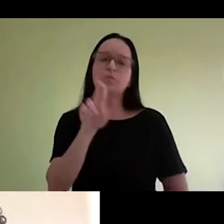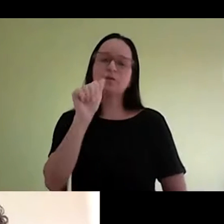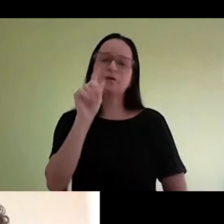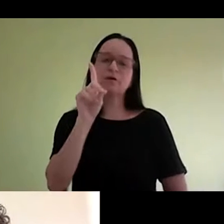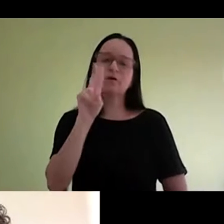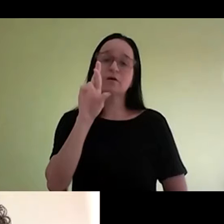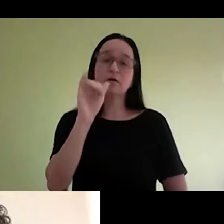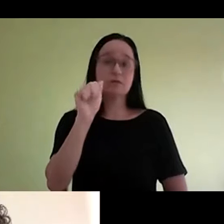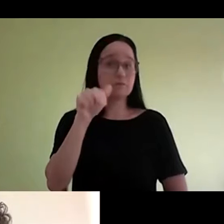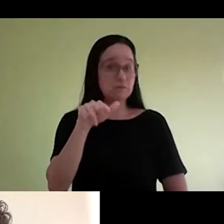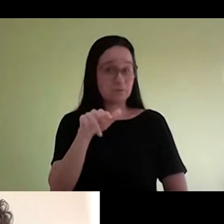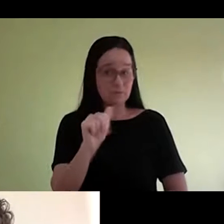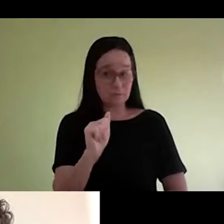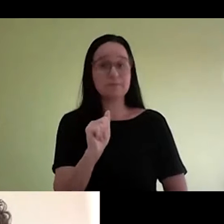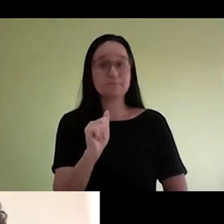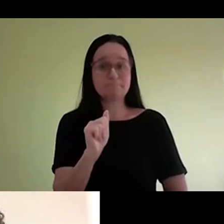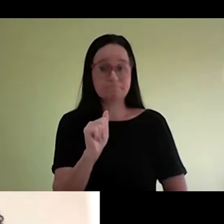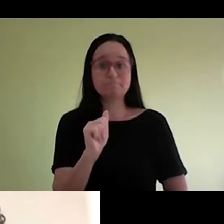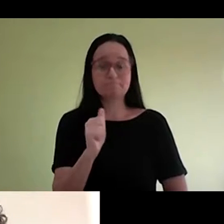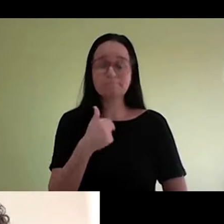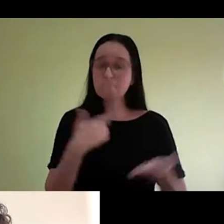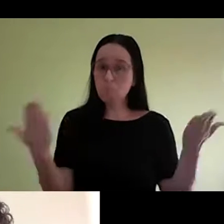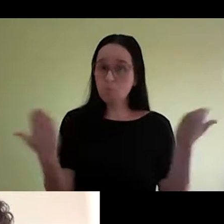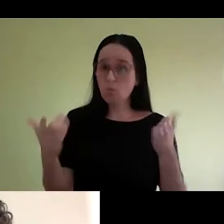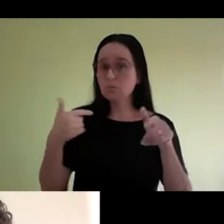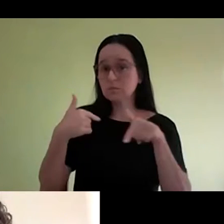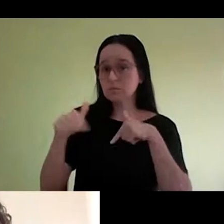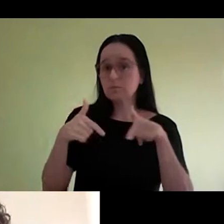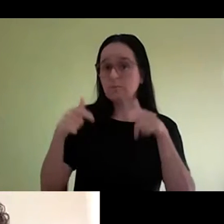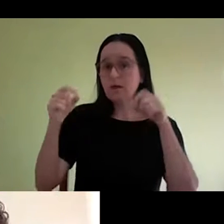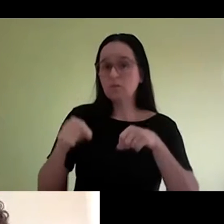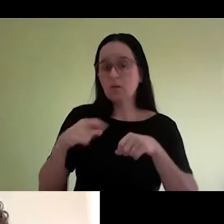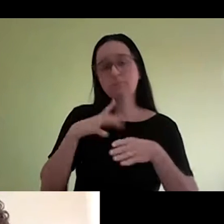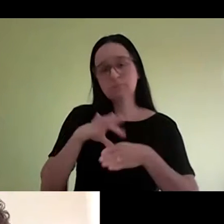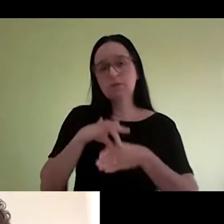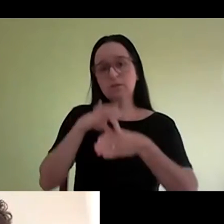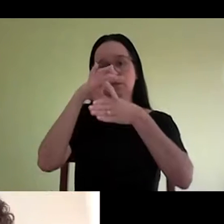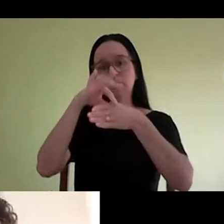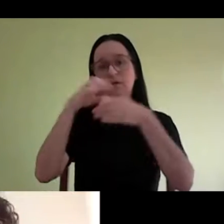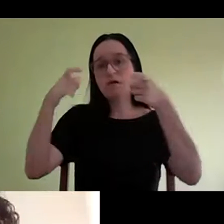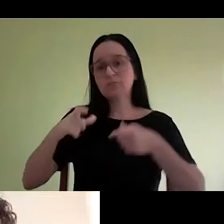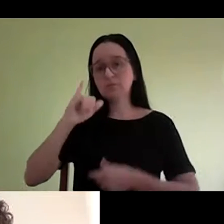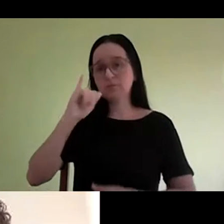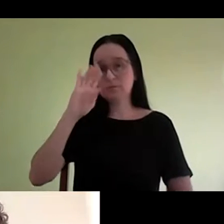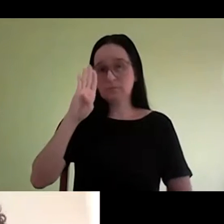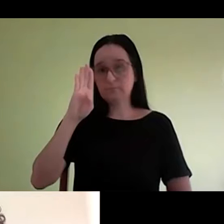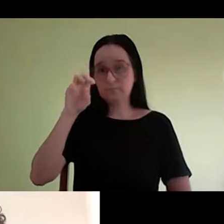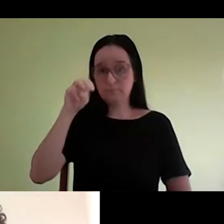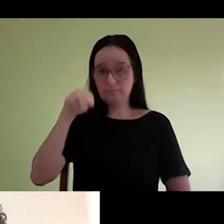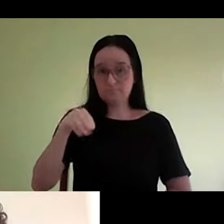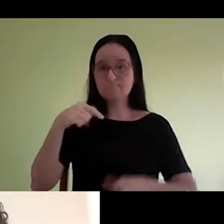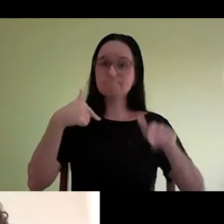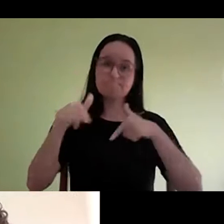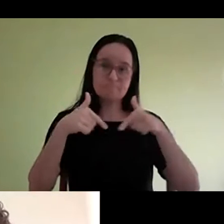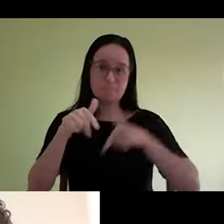ocupo a posição de liderança na IBM, na unidade de serviço. A gente